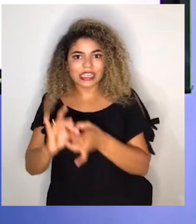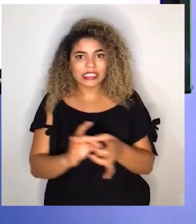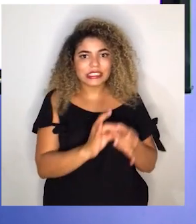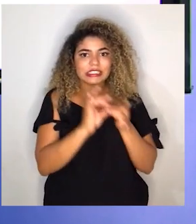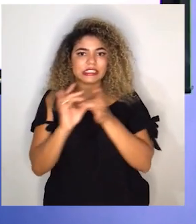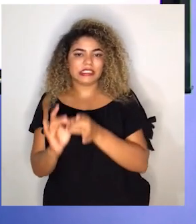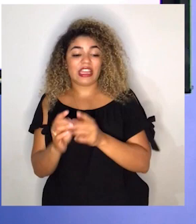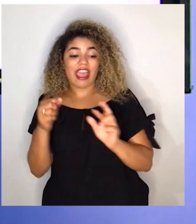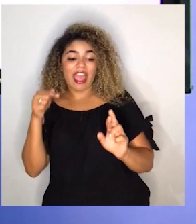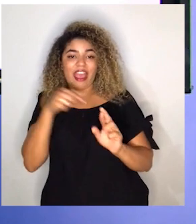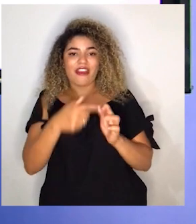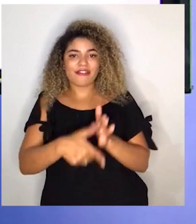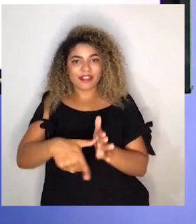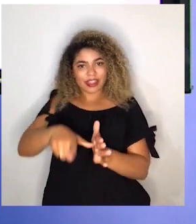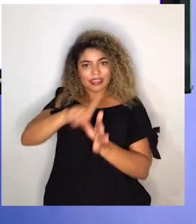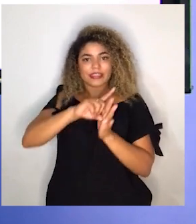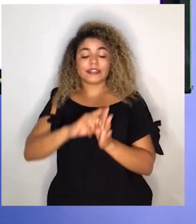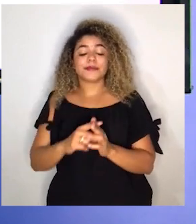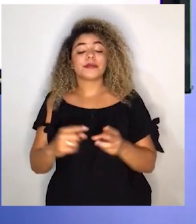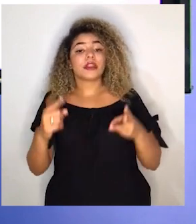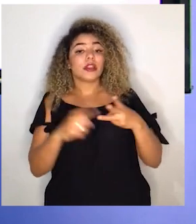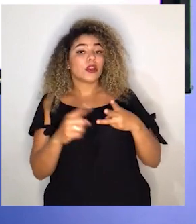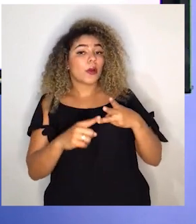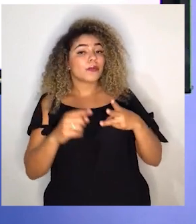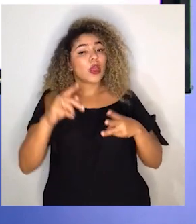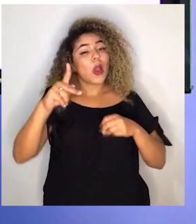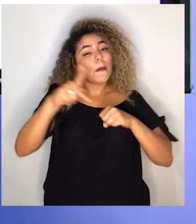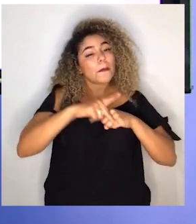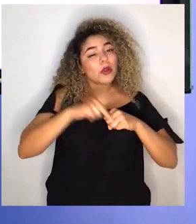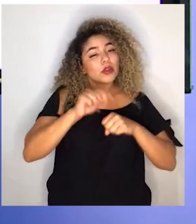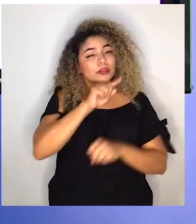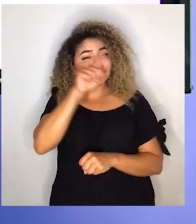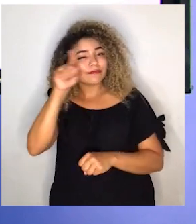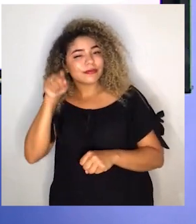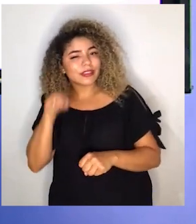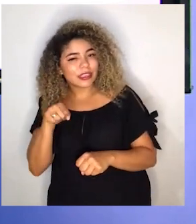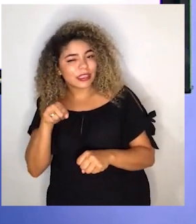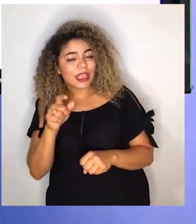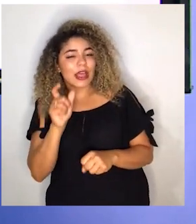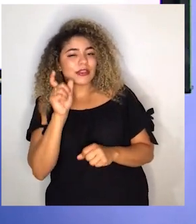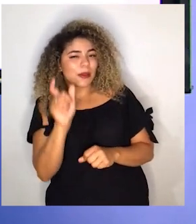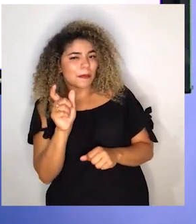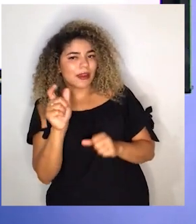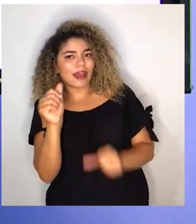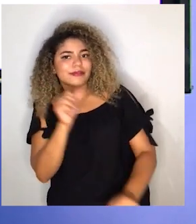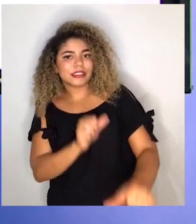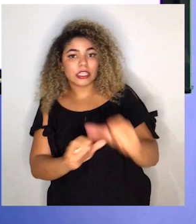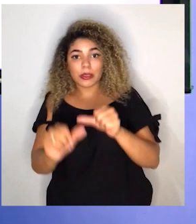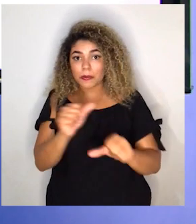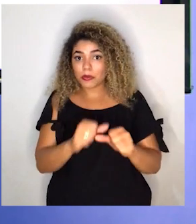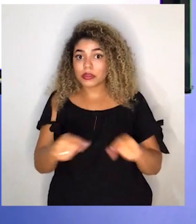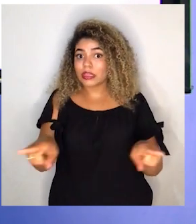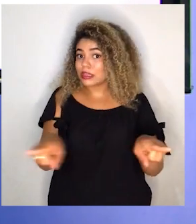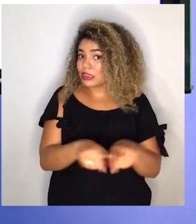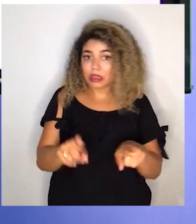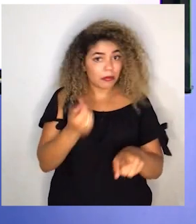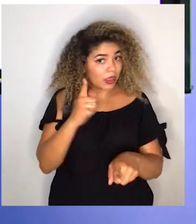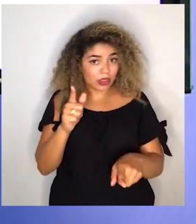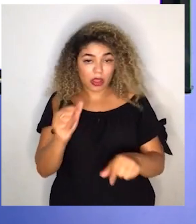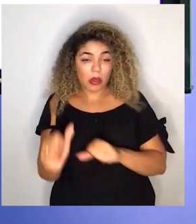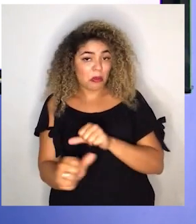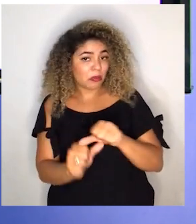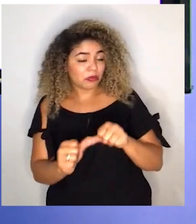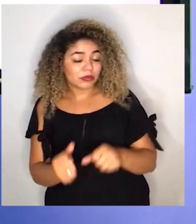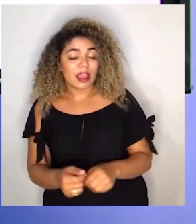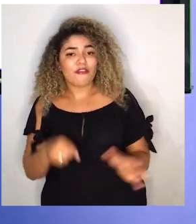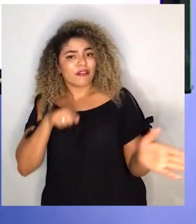Os pronomes interrogativos são as palavras variáveis e invariáveis empregadas para formular perguntas,